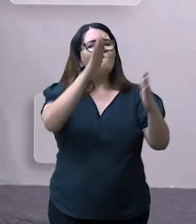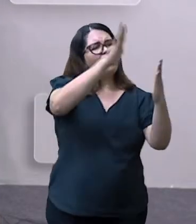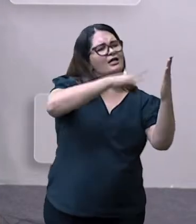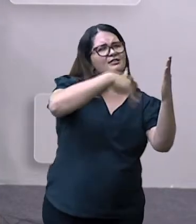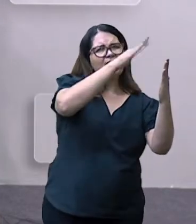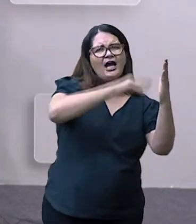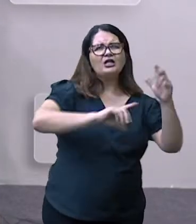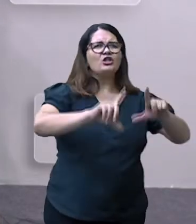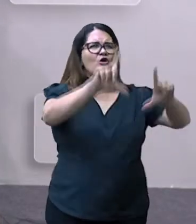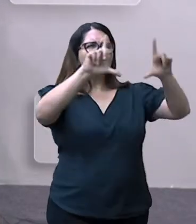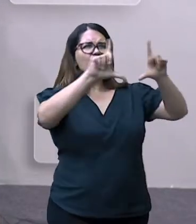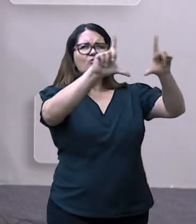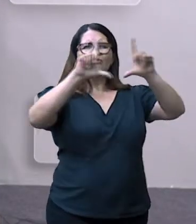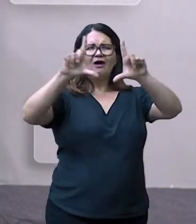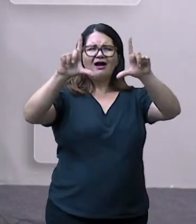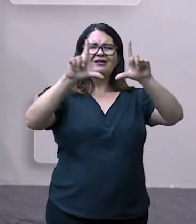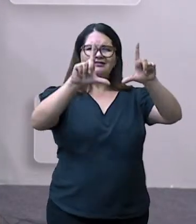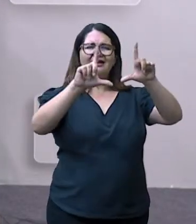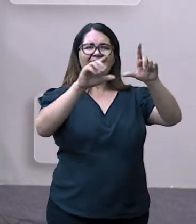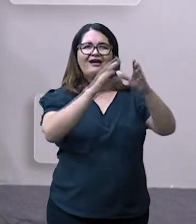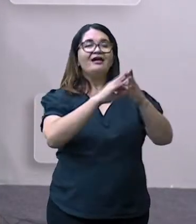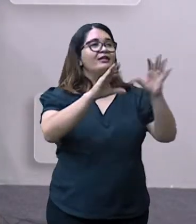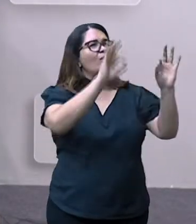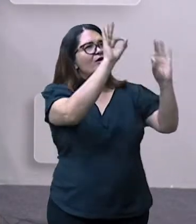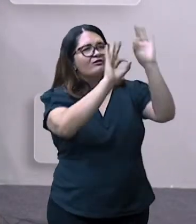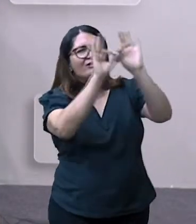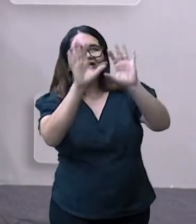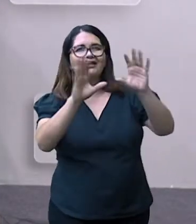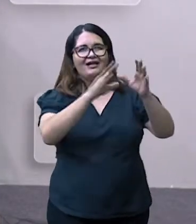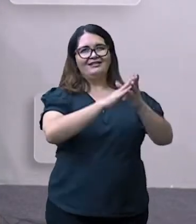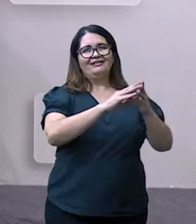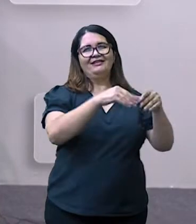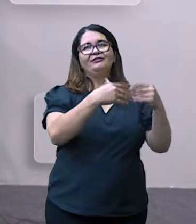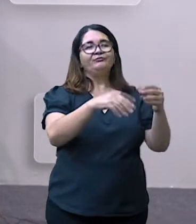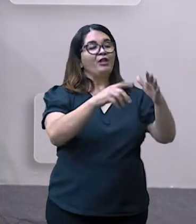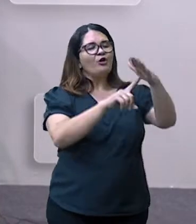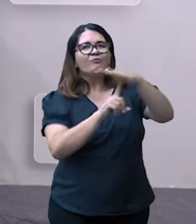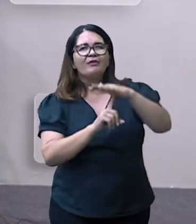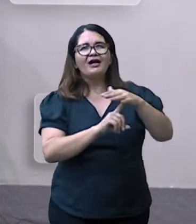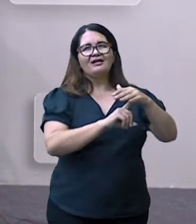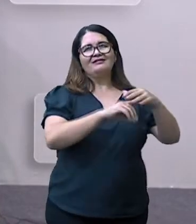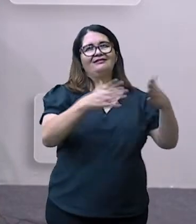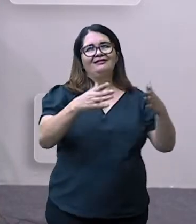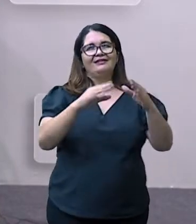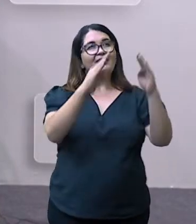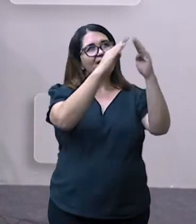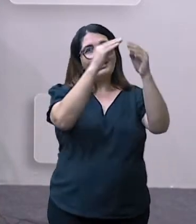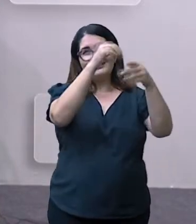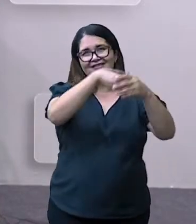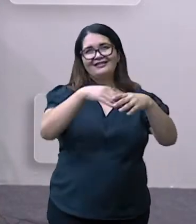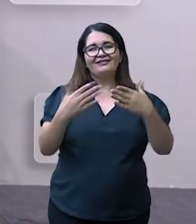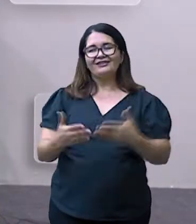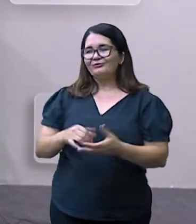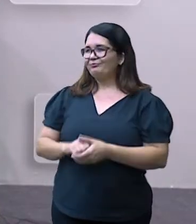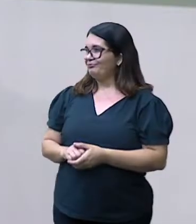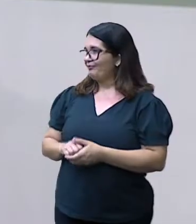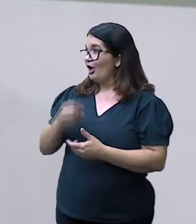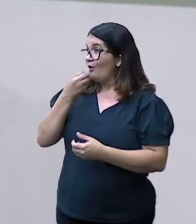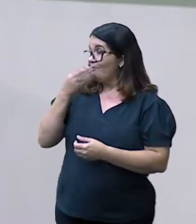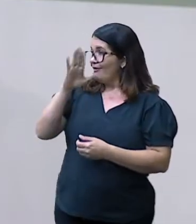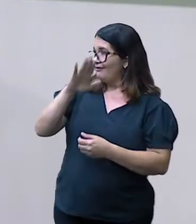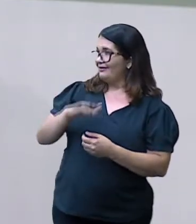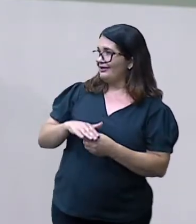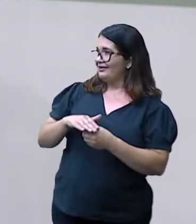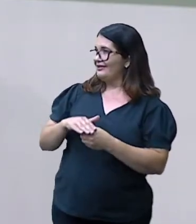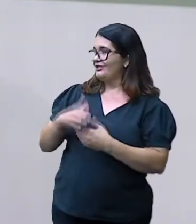públicos, escritórios e praças. Bem-vinda, Clóris, à TV Educação. Boa tarde, muito obrigada pelo